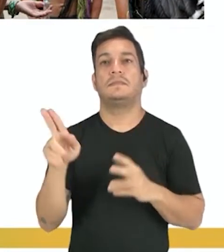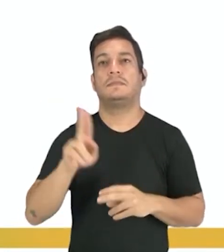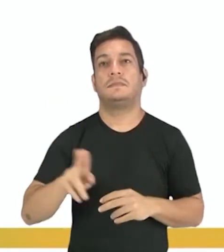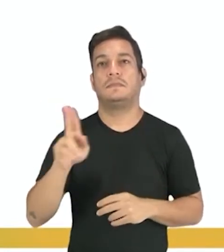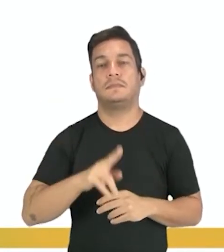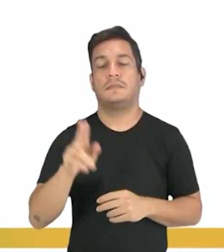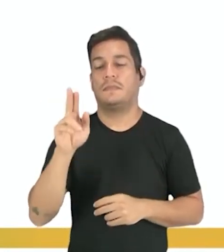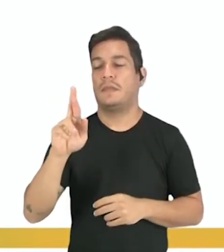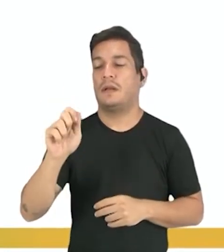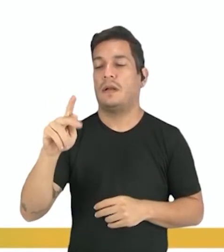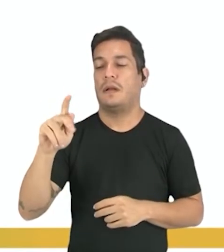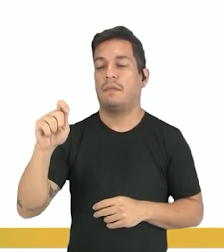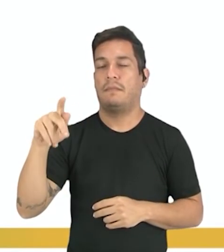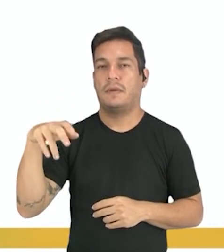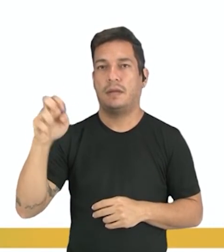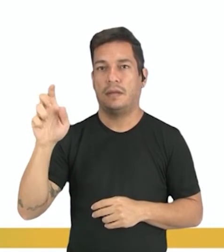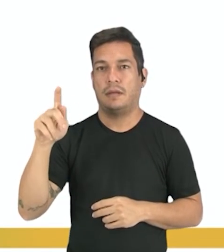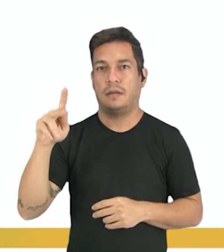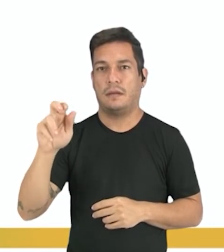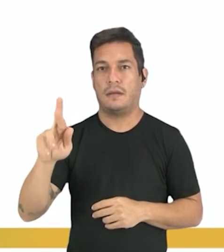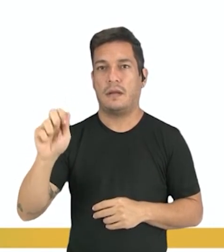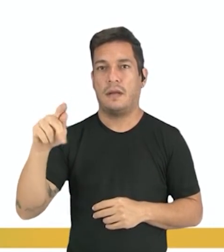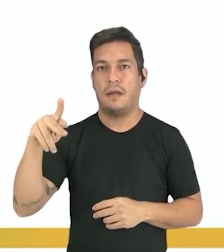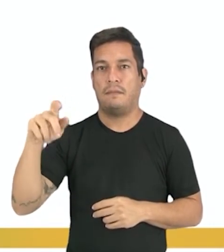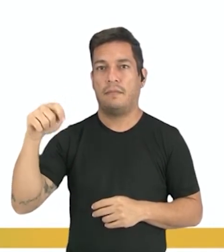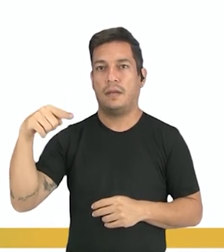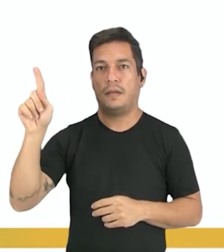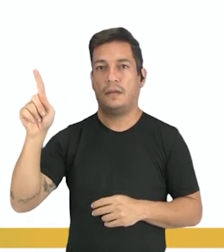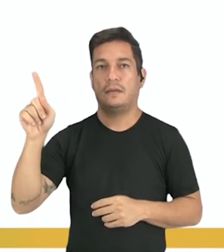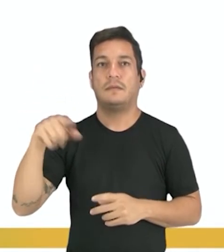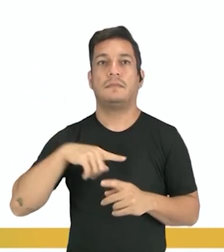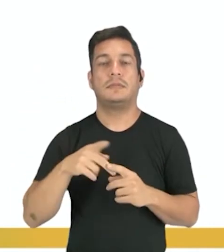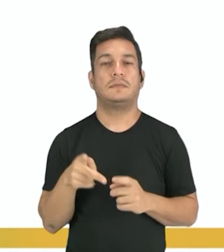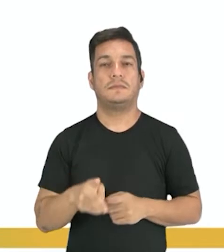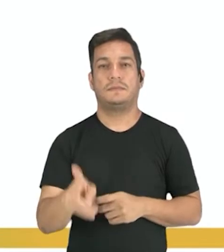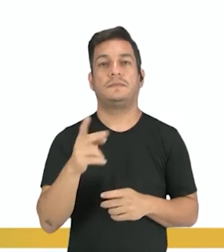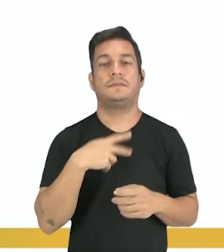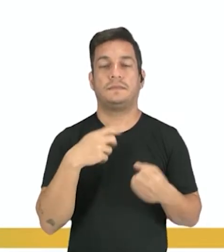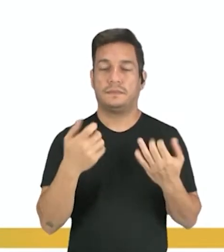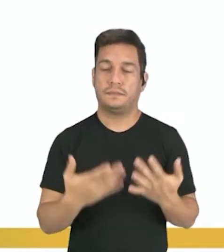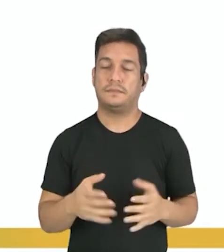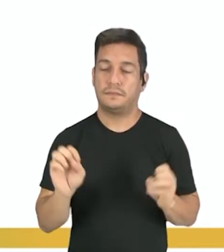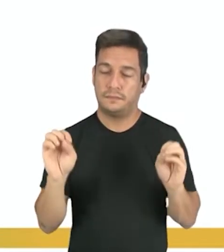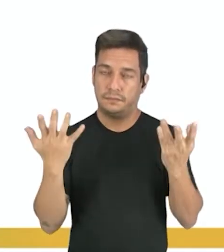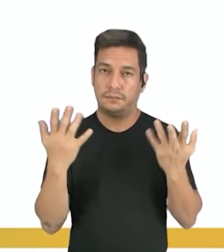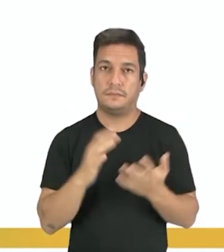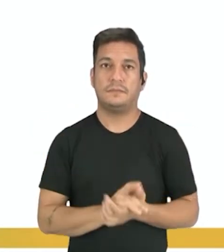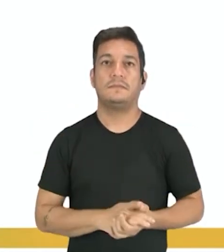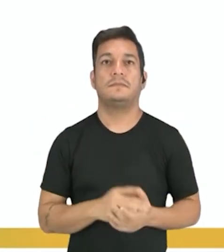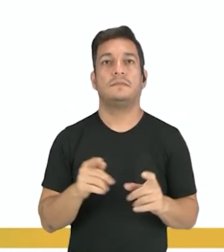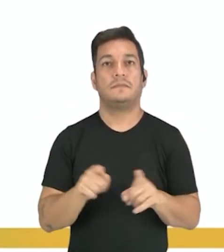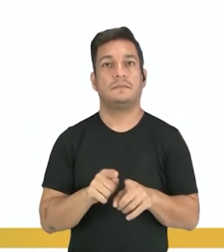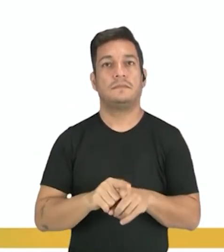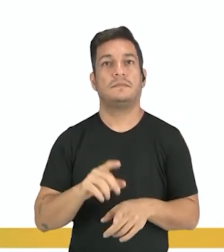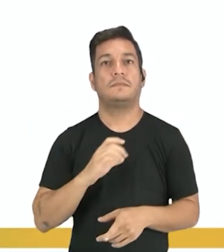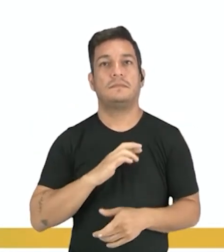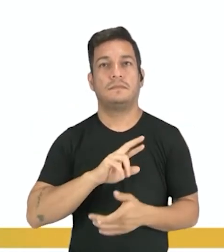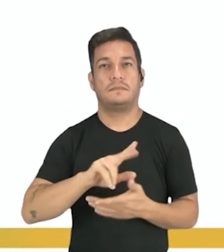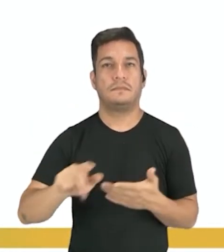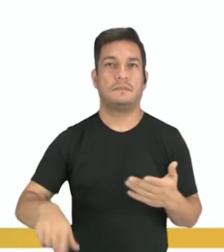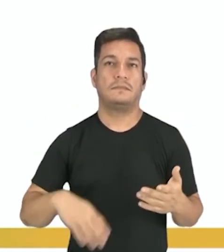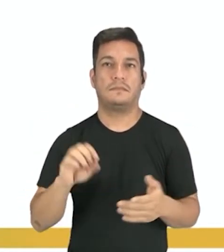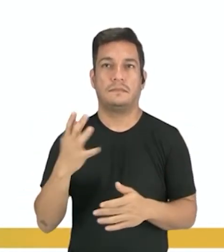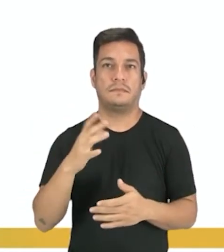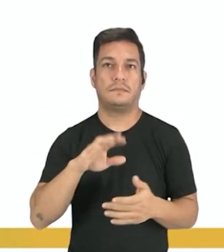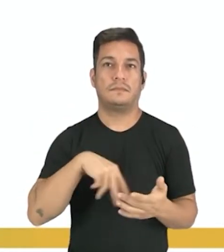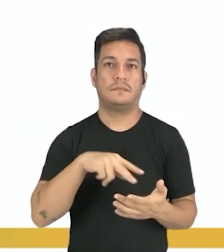o rapé que que eles usam bastante mas a gente vai continuar falando um pouquinho sobre o festival no festival acontece em